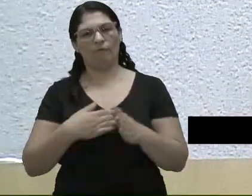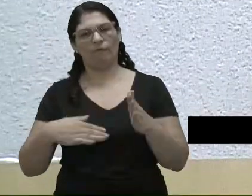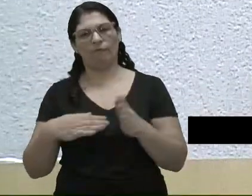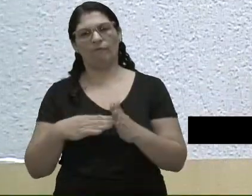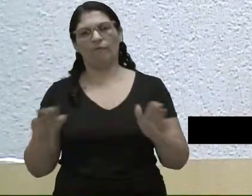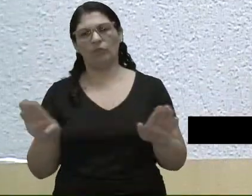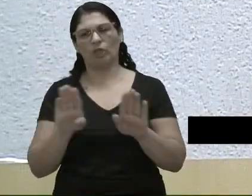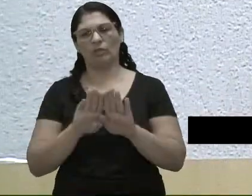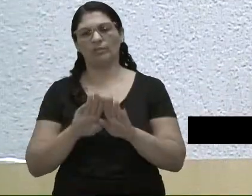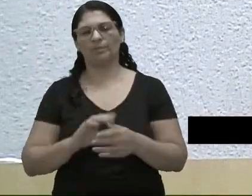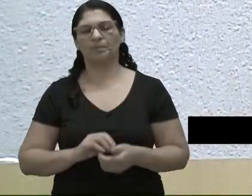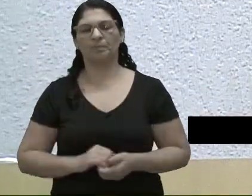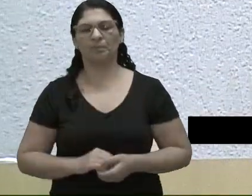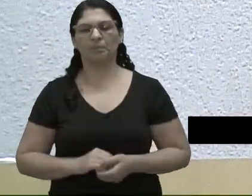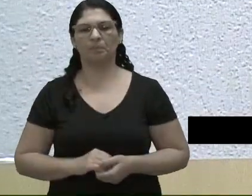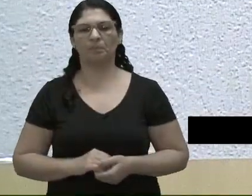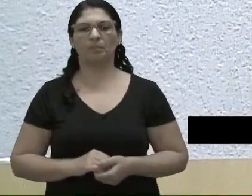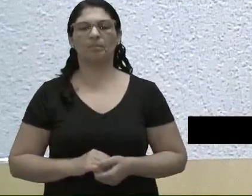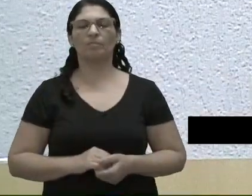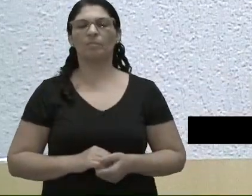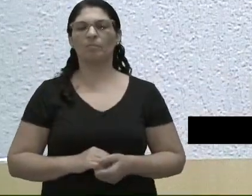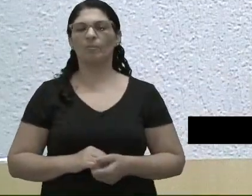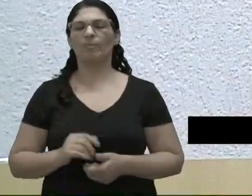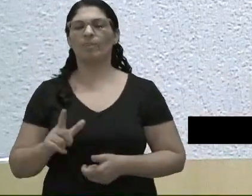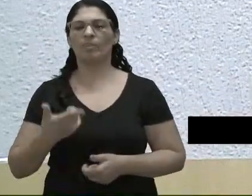E outra informação, Sr. Jefferson.